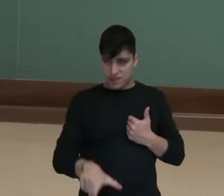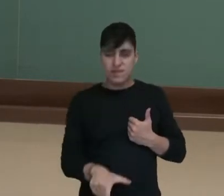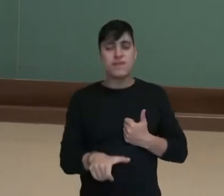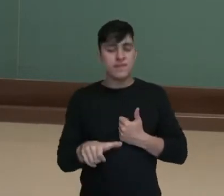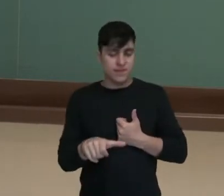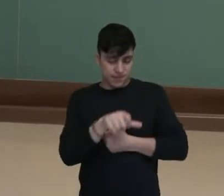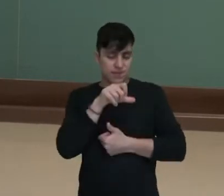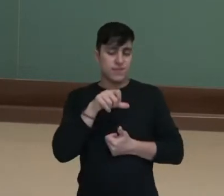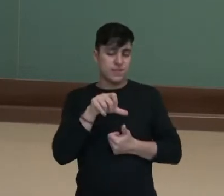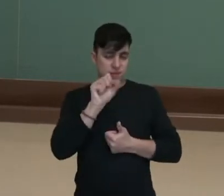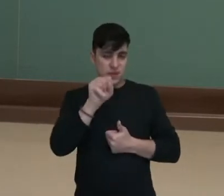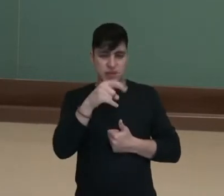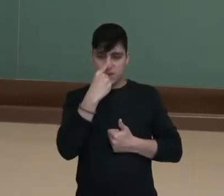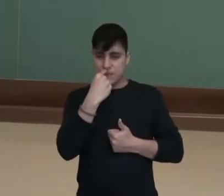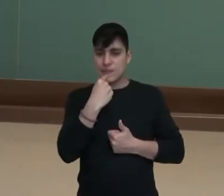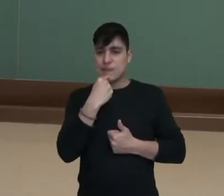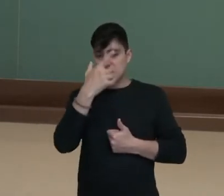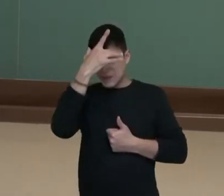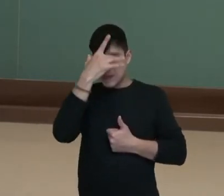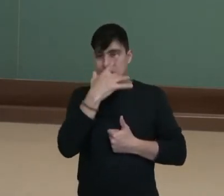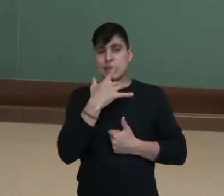dar alterações fenotípicas.